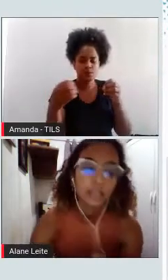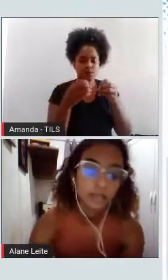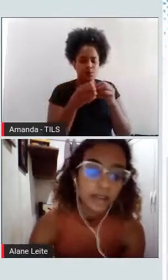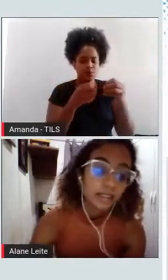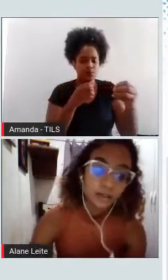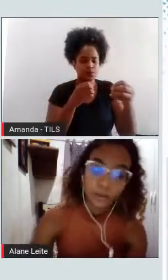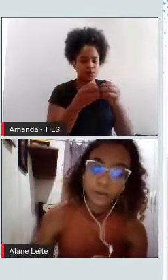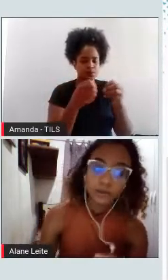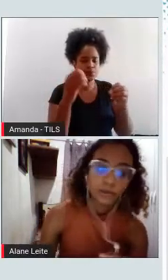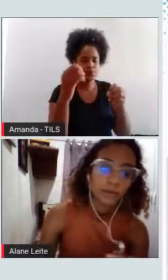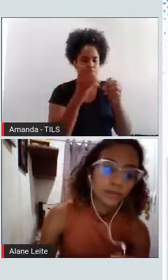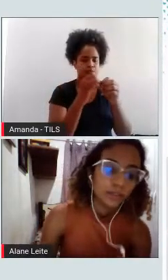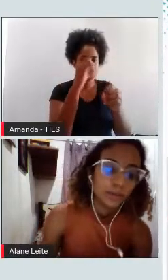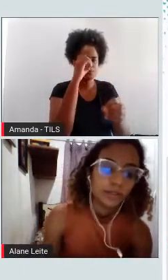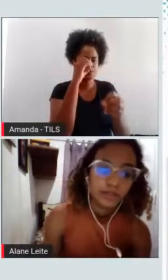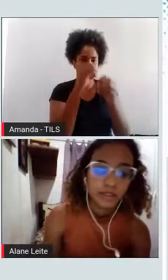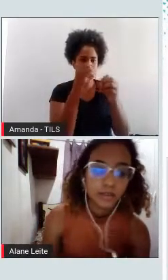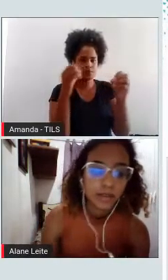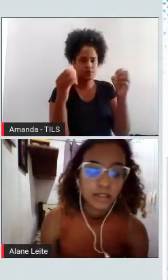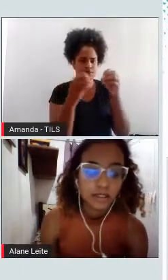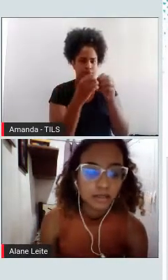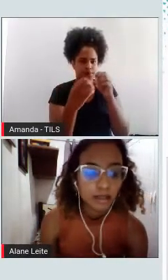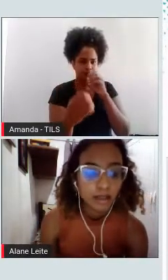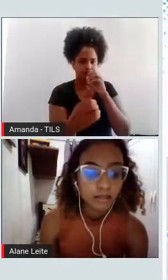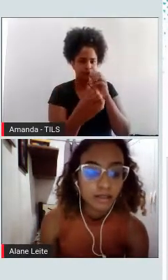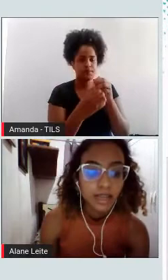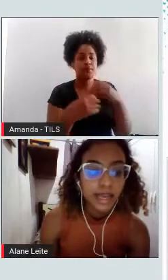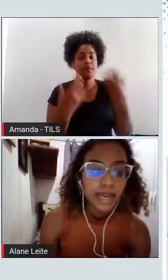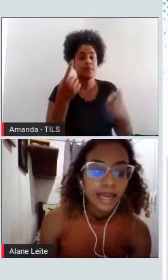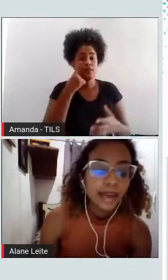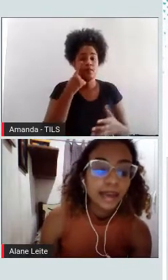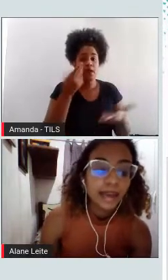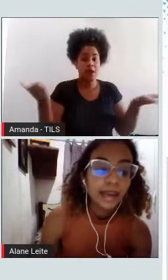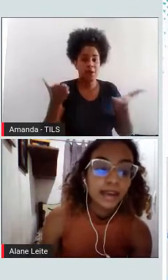Já no estado gasoso, como vocês podem ver na imagem aí do lado,